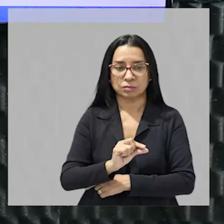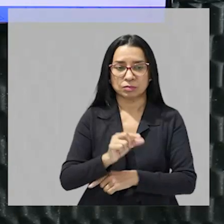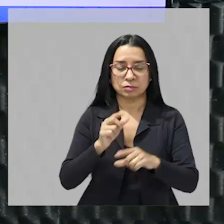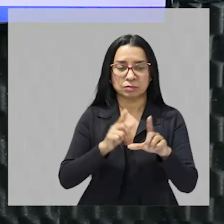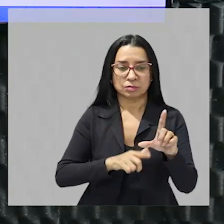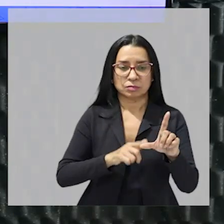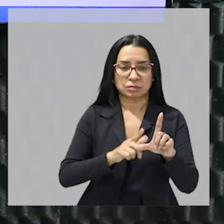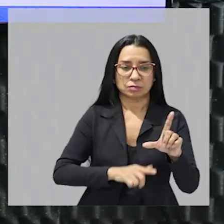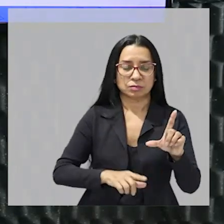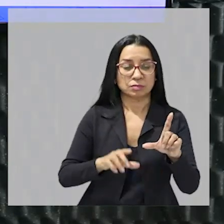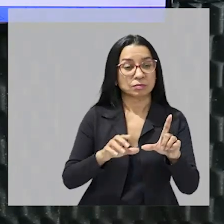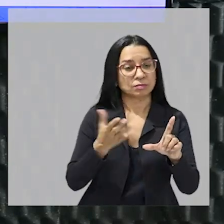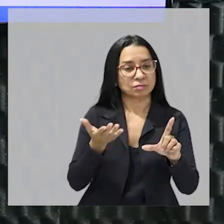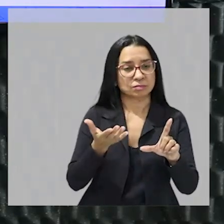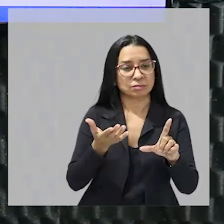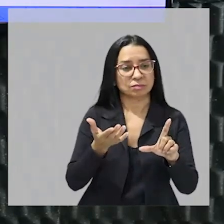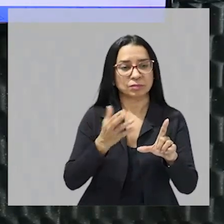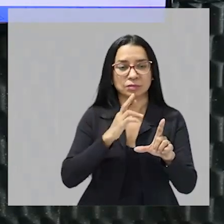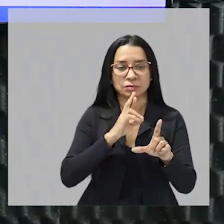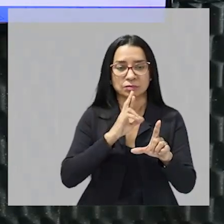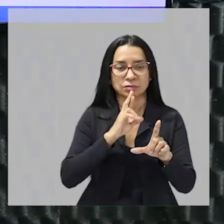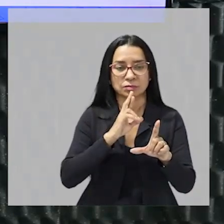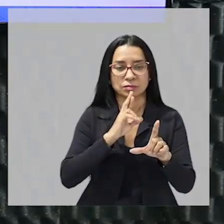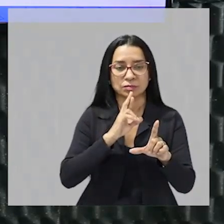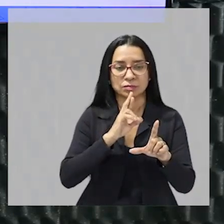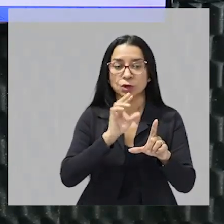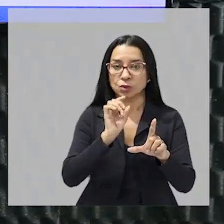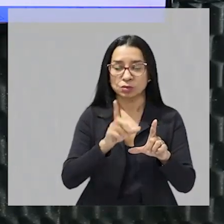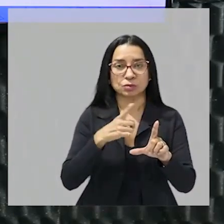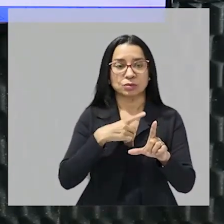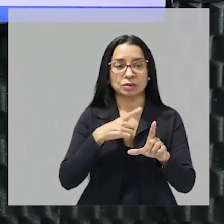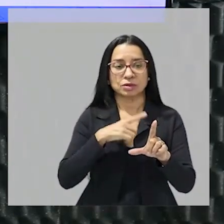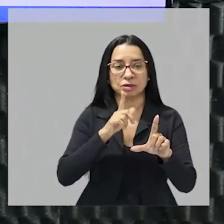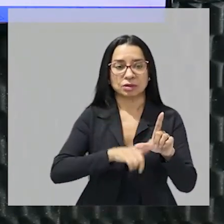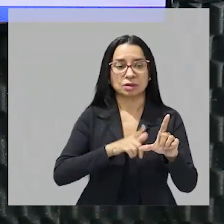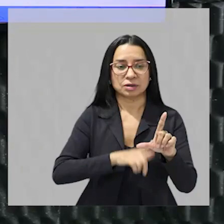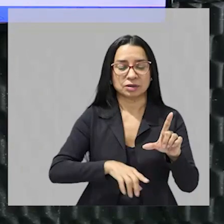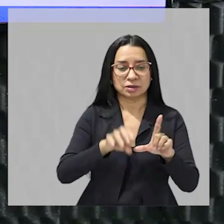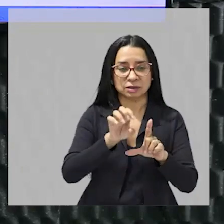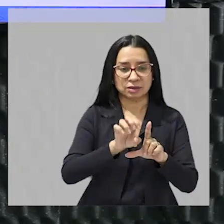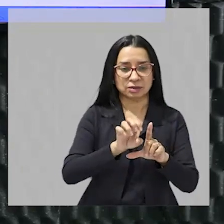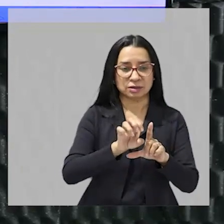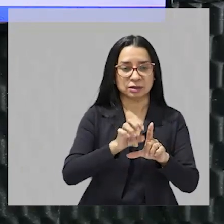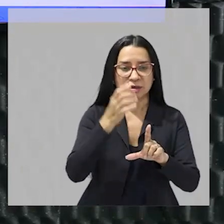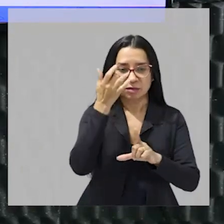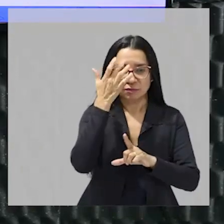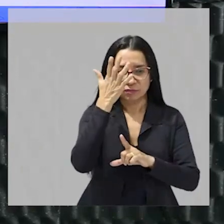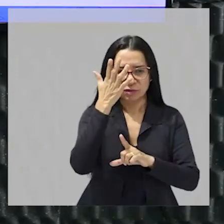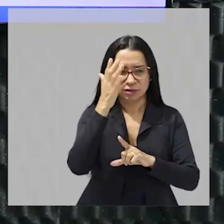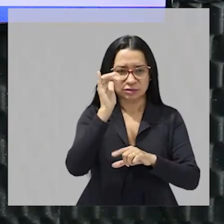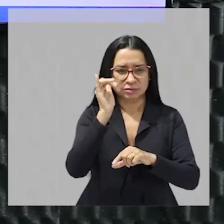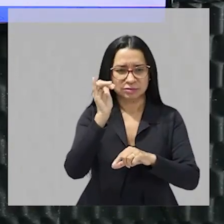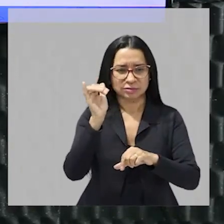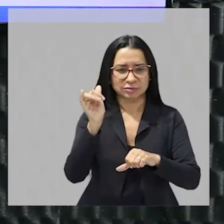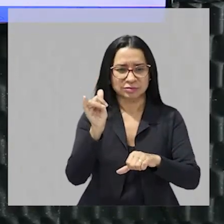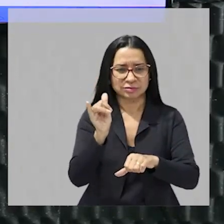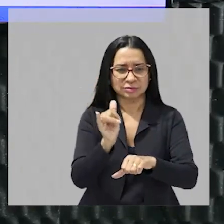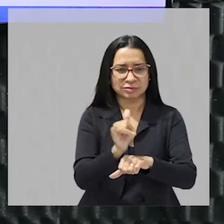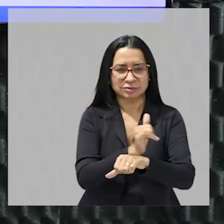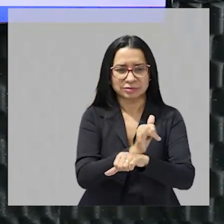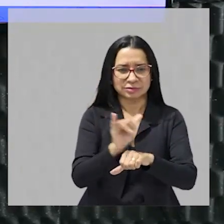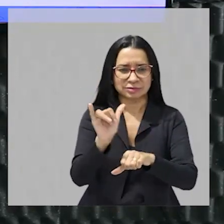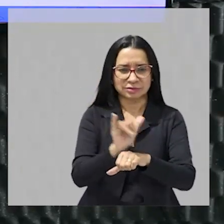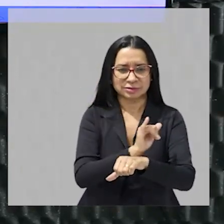tá errada. Então, só nos resta a letra E. Você está vendo como é fácil essa estratégia? Vamos ver se a letra E bate mesmo. Houve